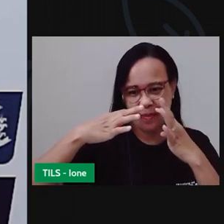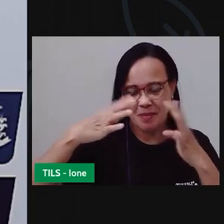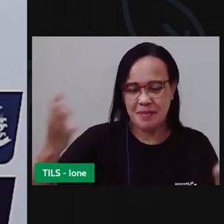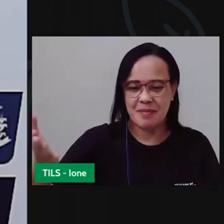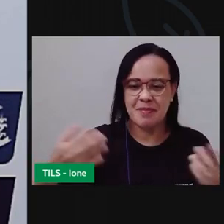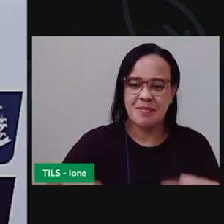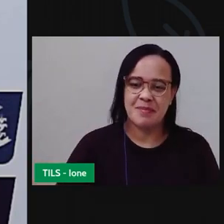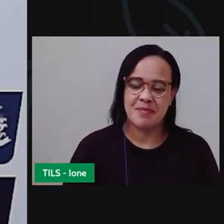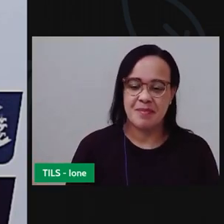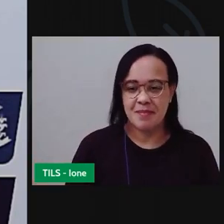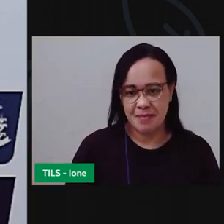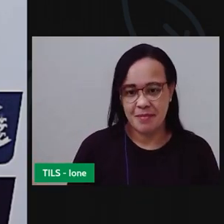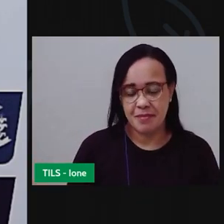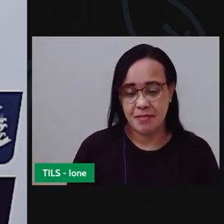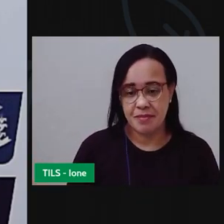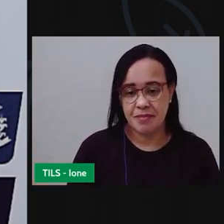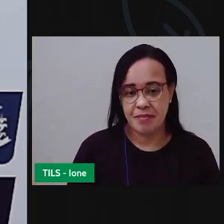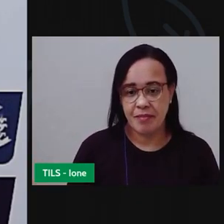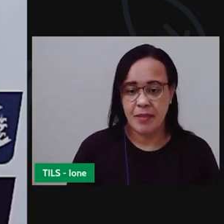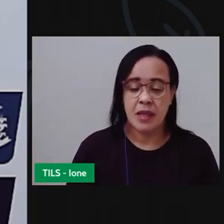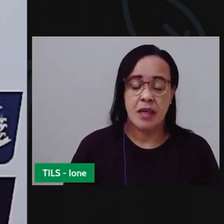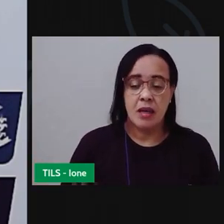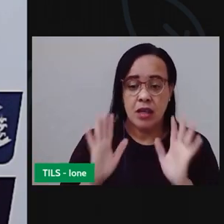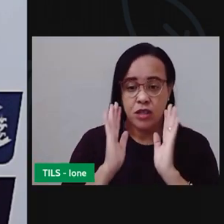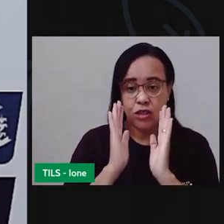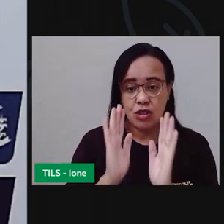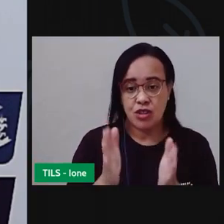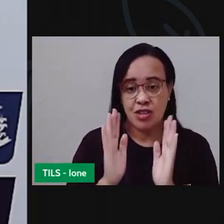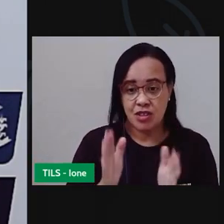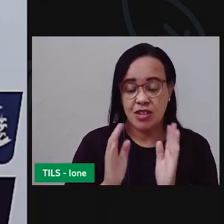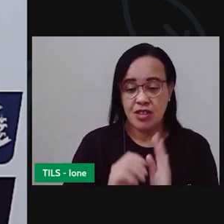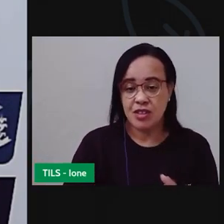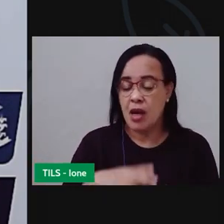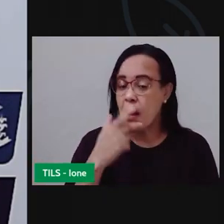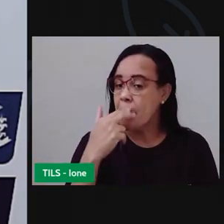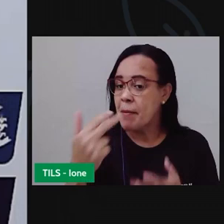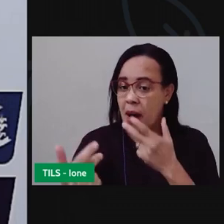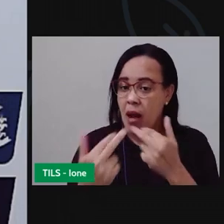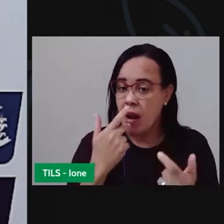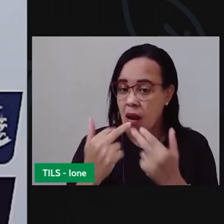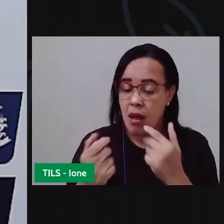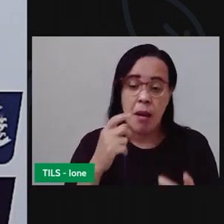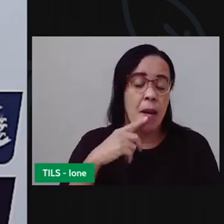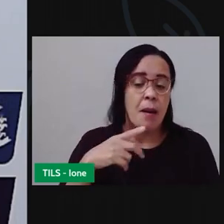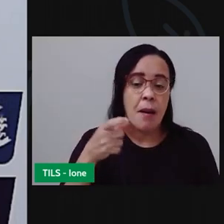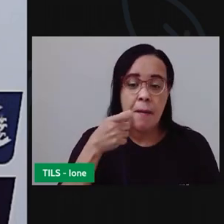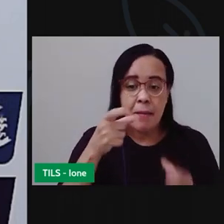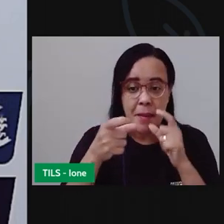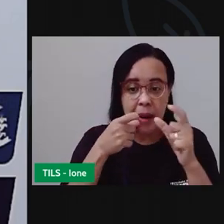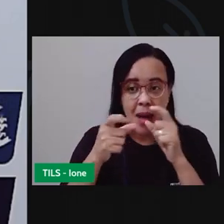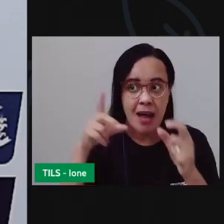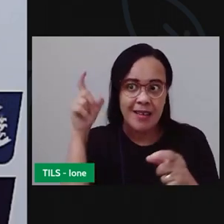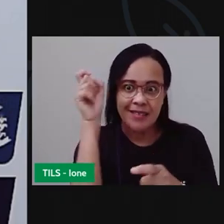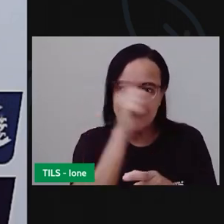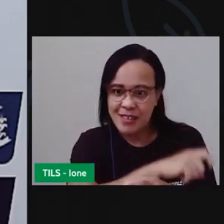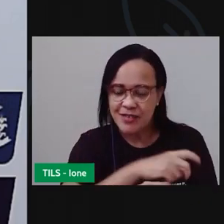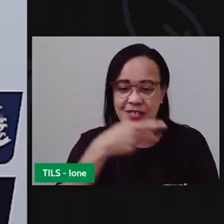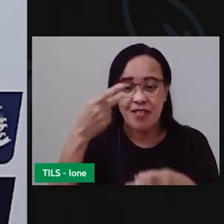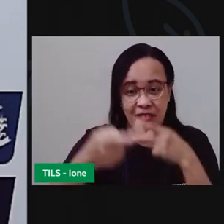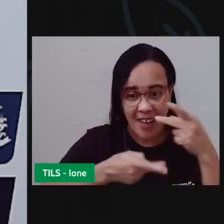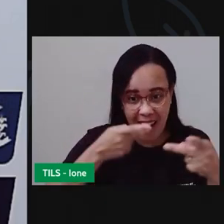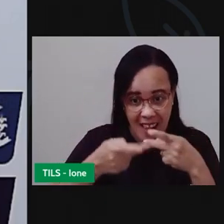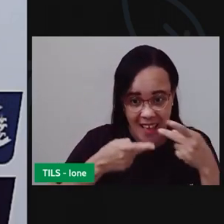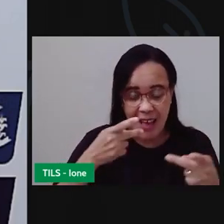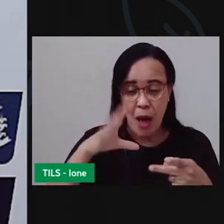bom então querida eu deixei alguns trabalho que a gente fez e tem a presença da